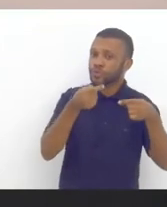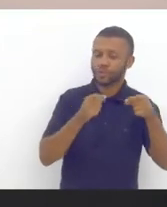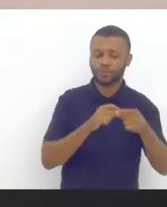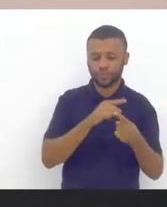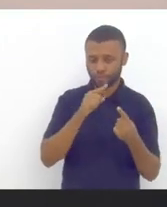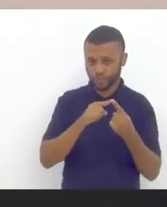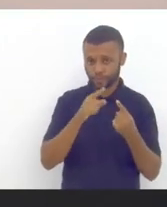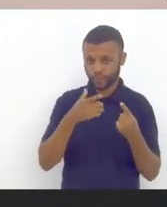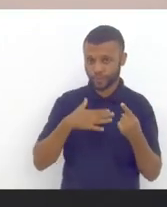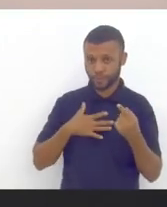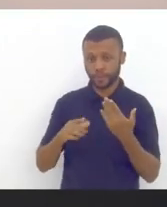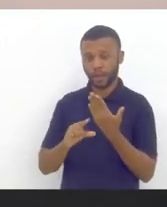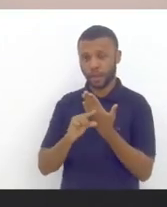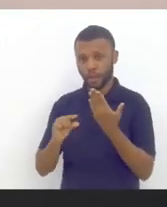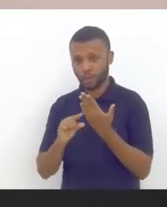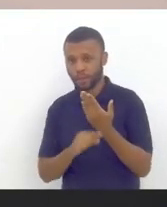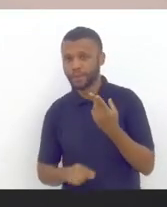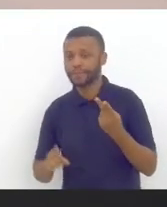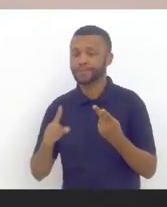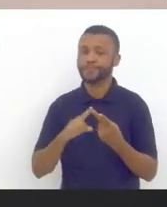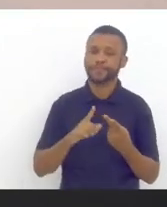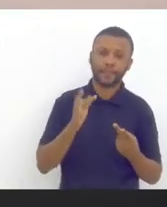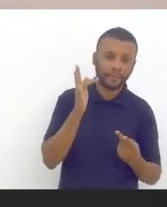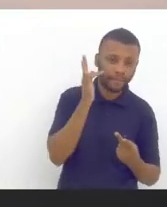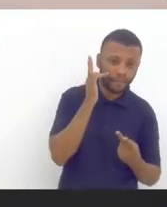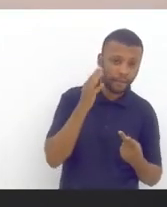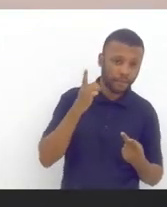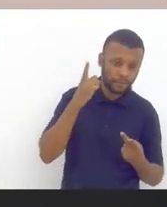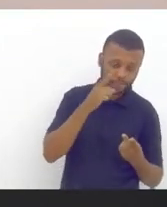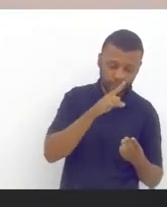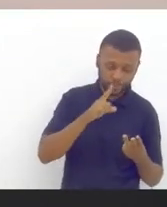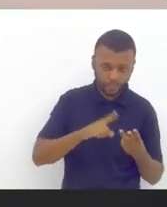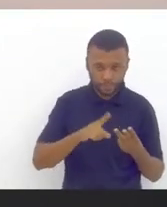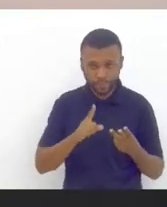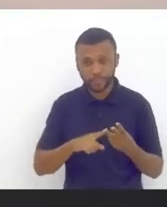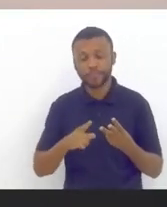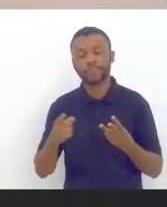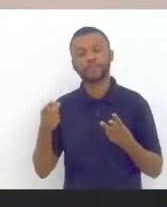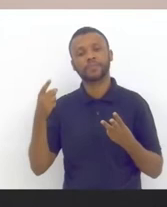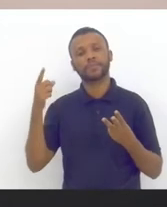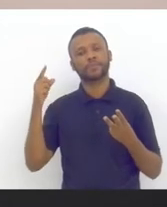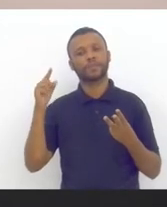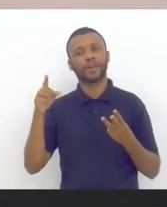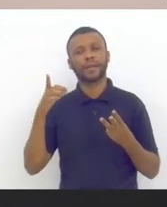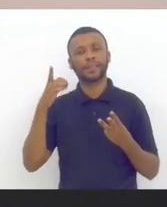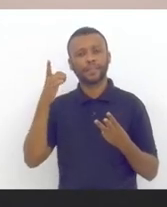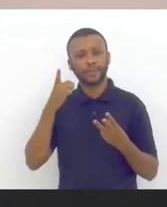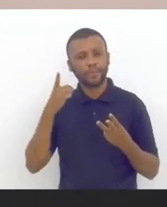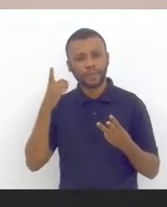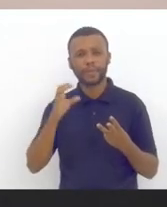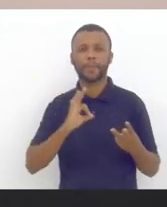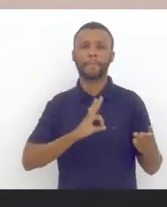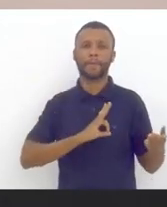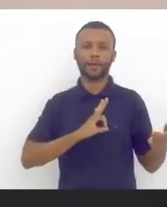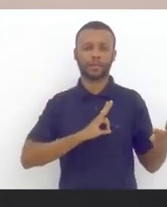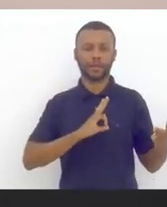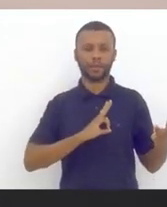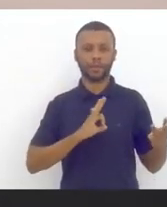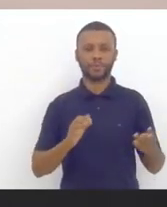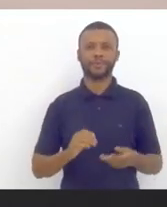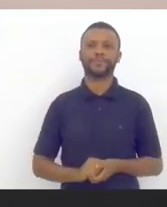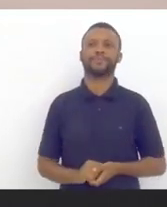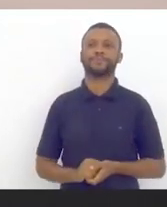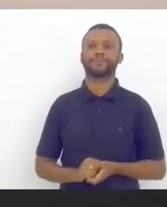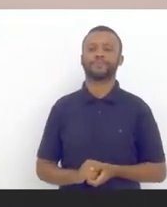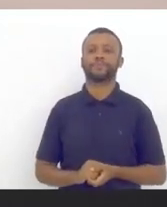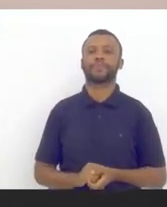autoria, outra do deputado Flávio, e a terceira, acho que é da deputada Marta Rocha,